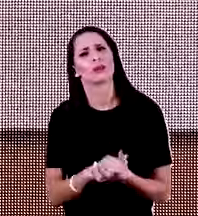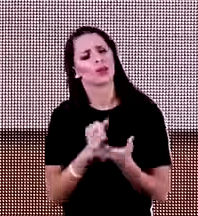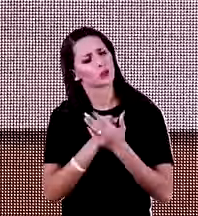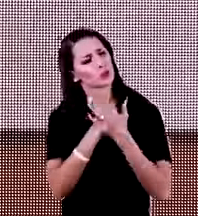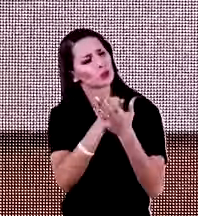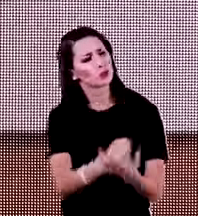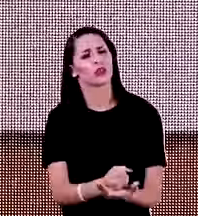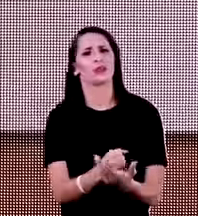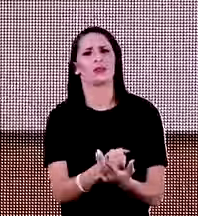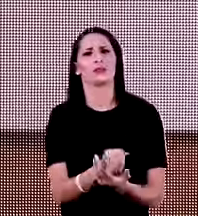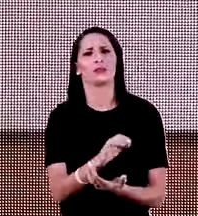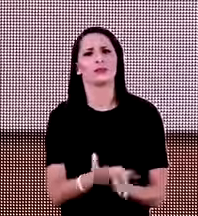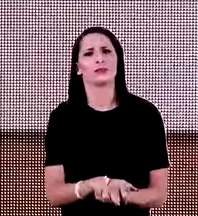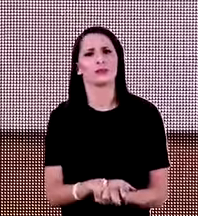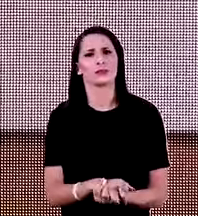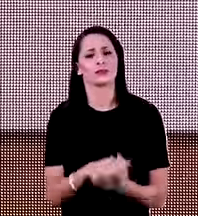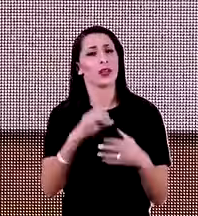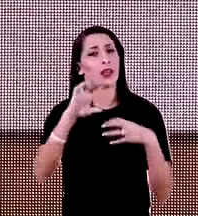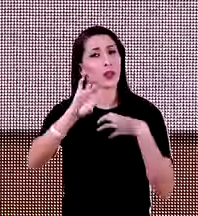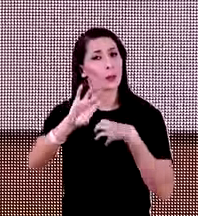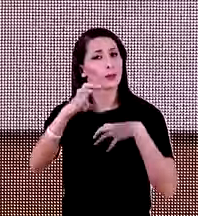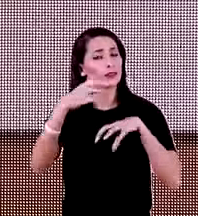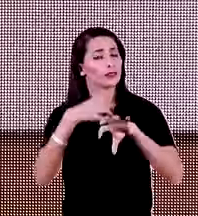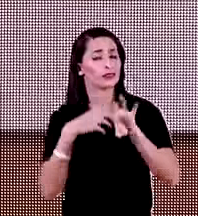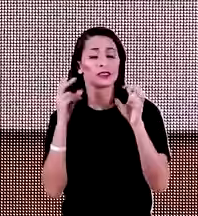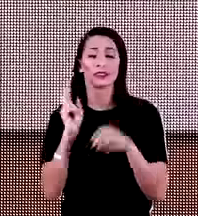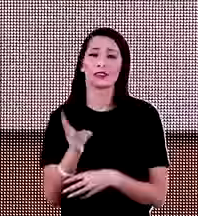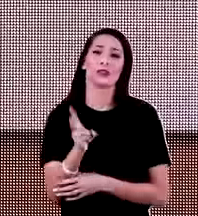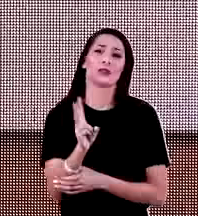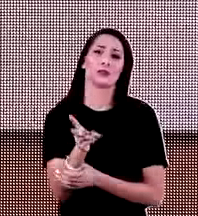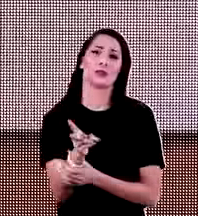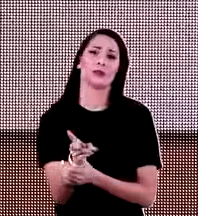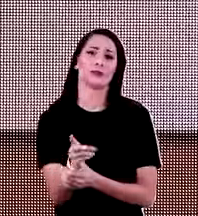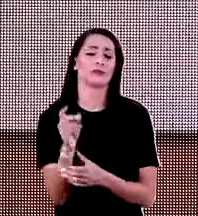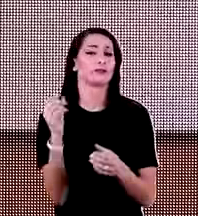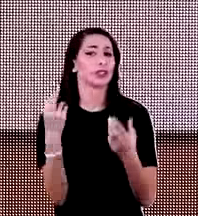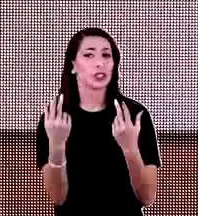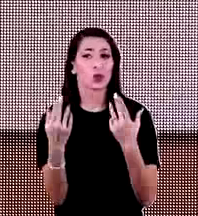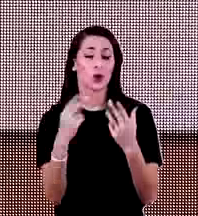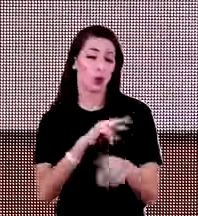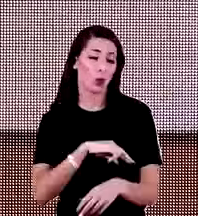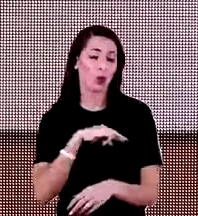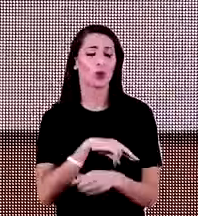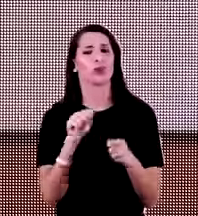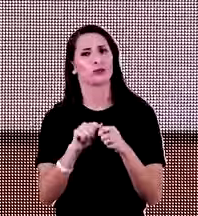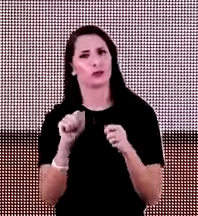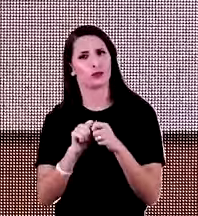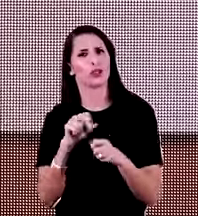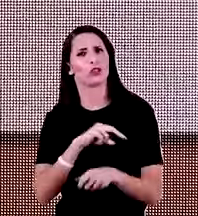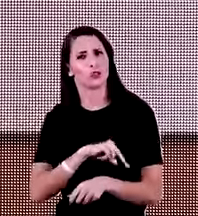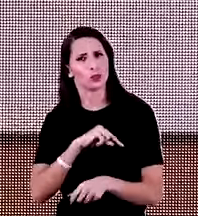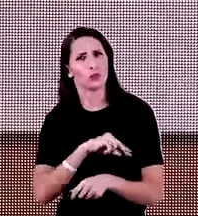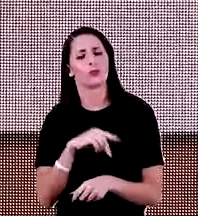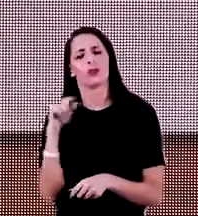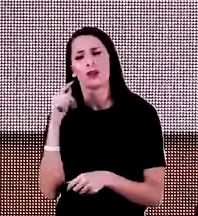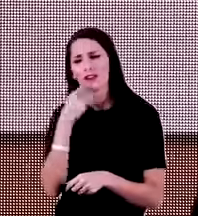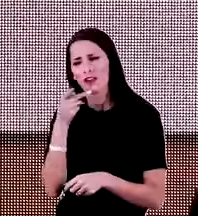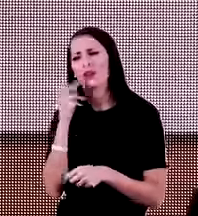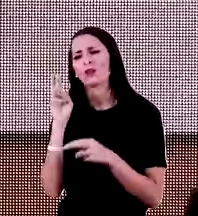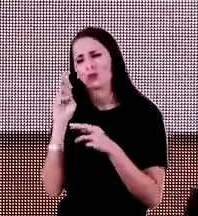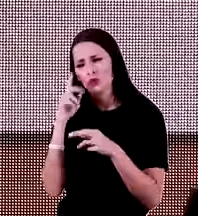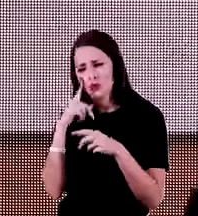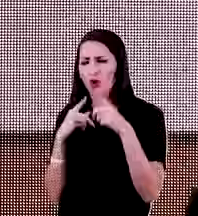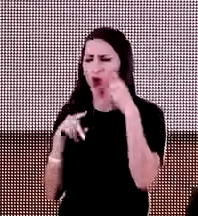empatia. Foi isso que Ruth fez com Noemi. Ela disse assim, chora, chora. Eu sei que agora tu não tá nem na tua